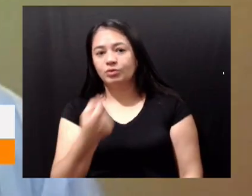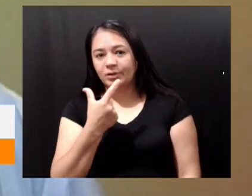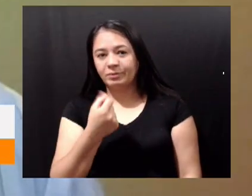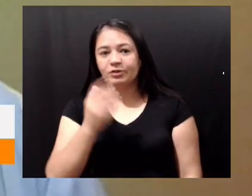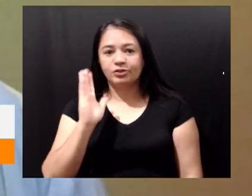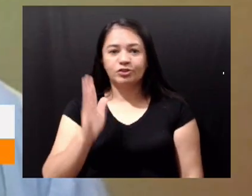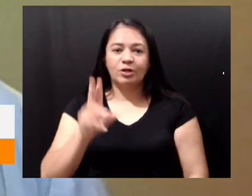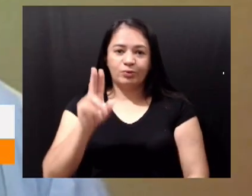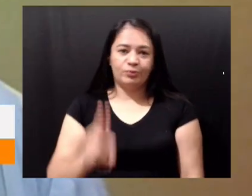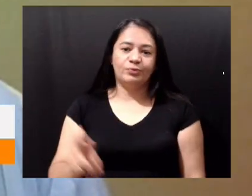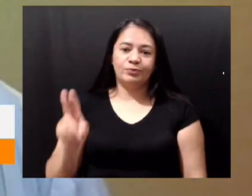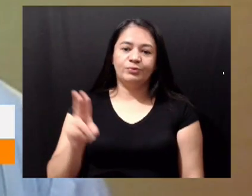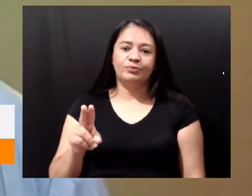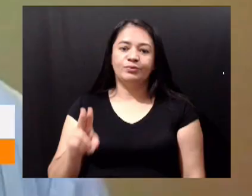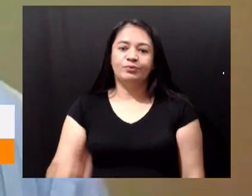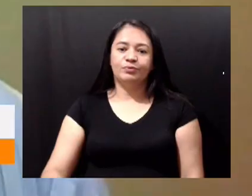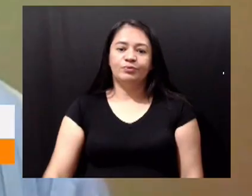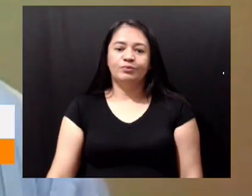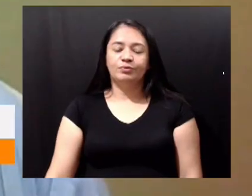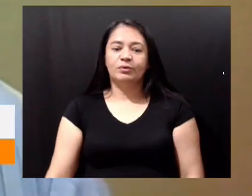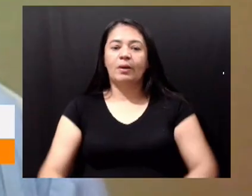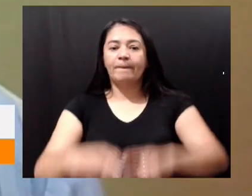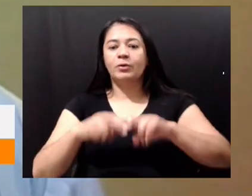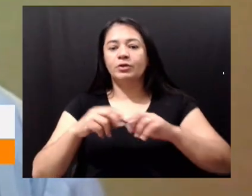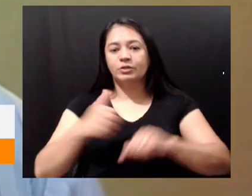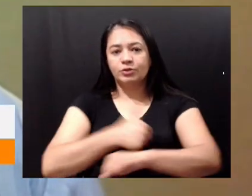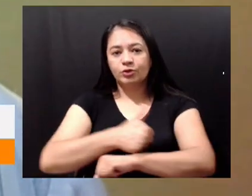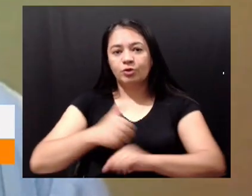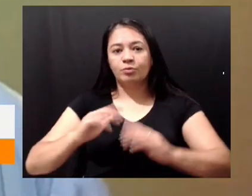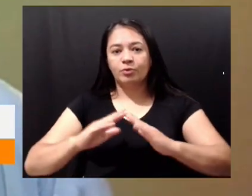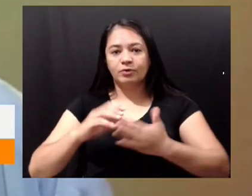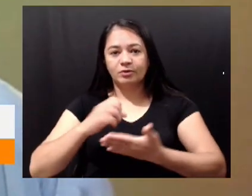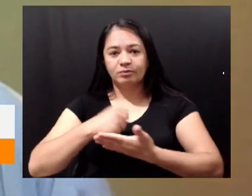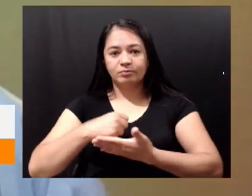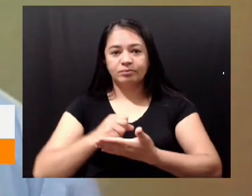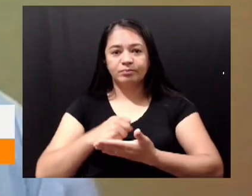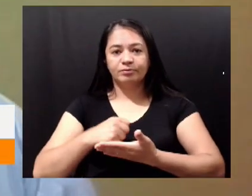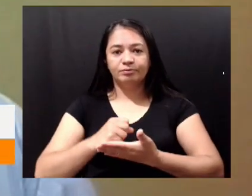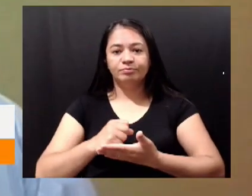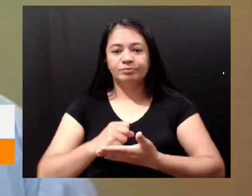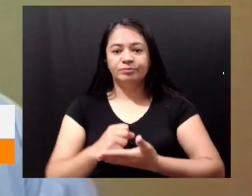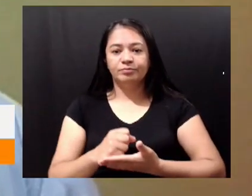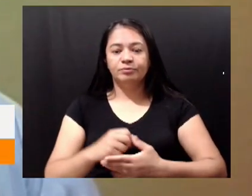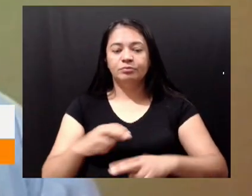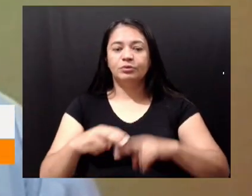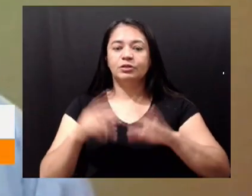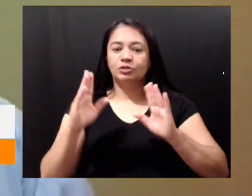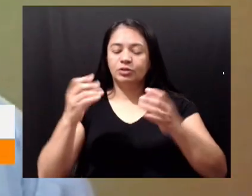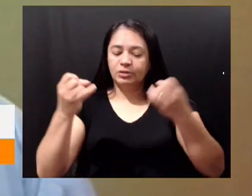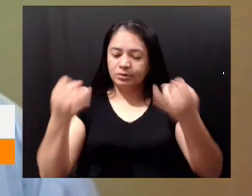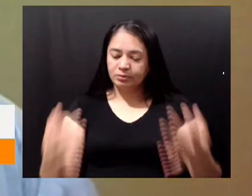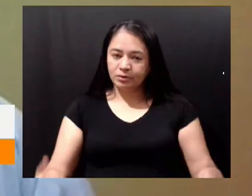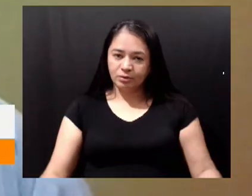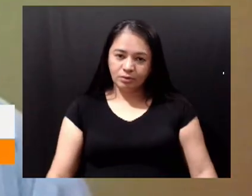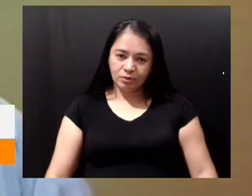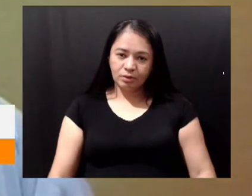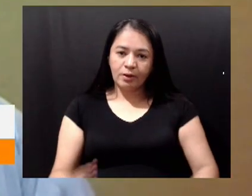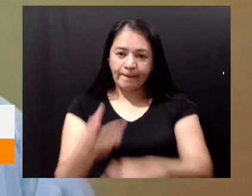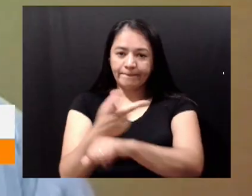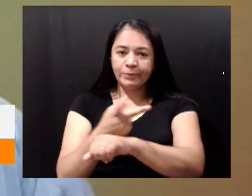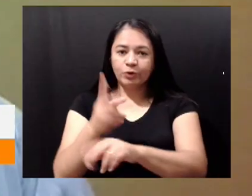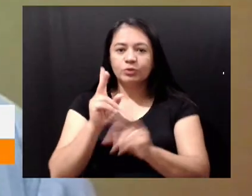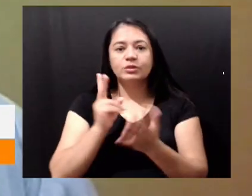de o farmacêutico ele estar nas farmácias, por isso eu até recomendo, procure sempre o farmacêutico